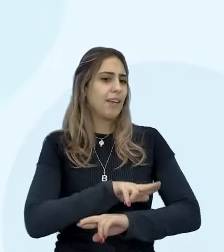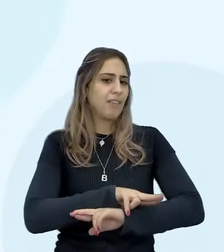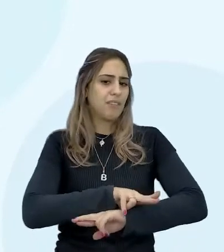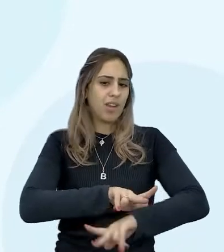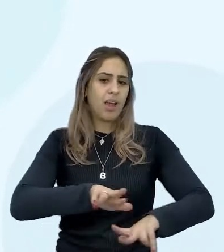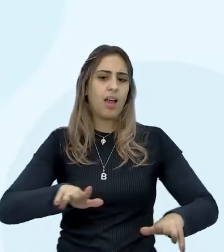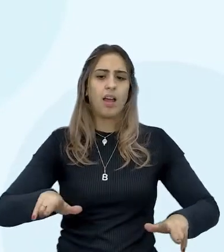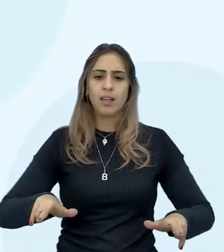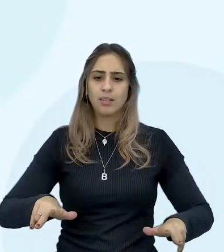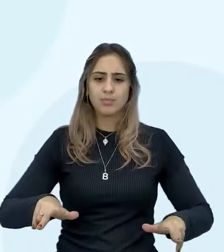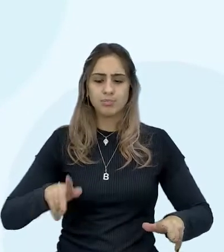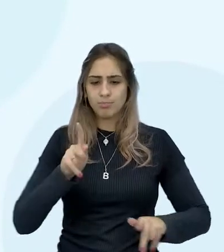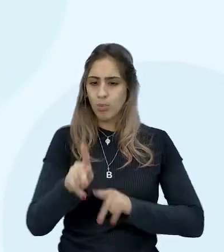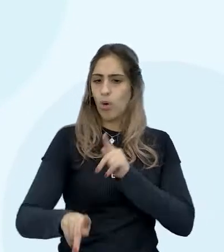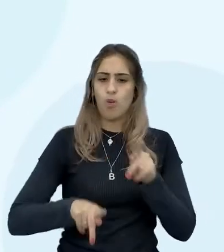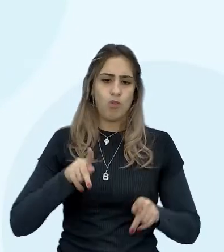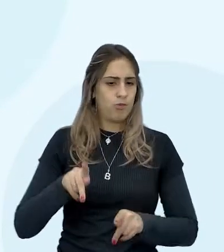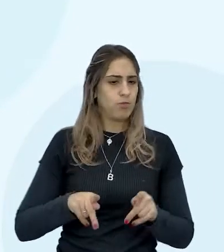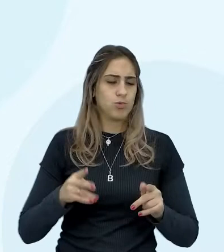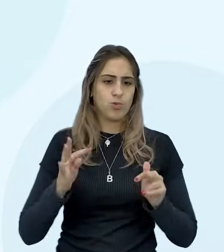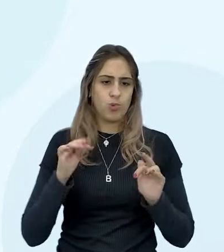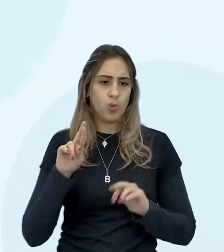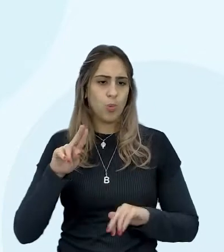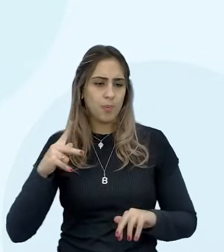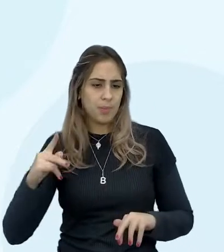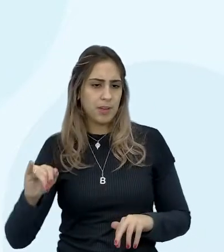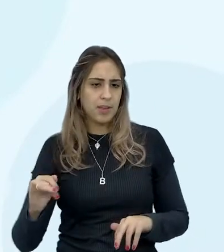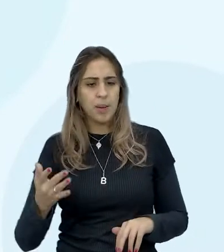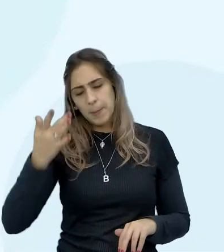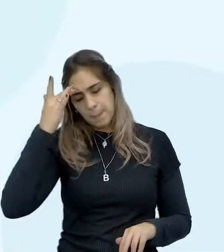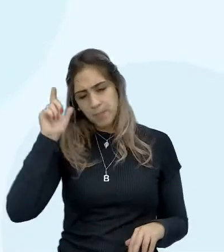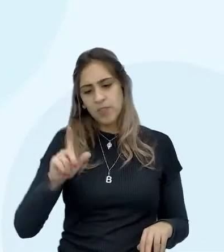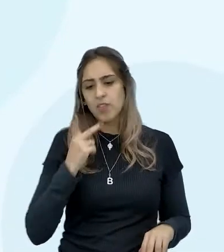várias etnias tupis. É igual aí, gente, o pessoal que